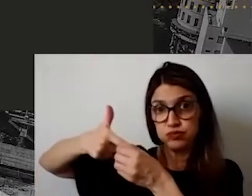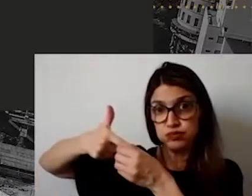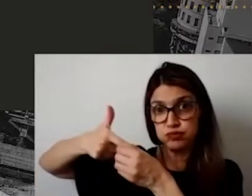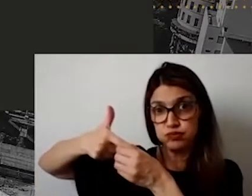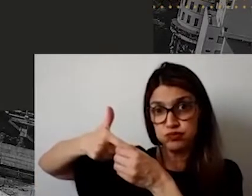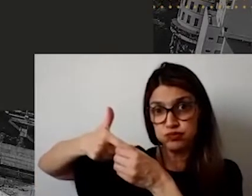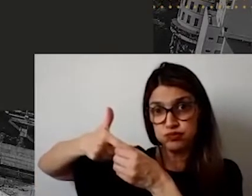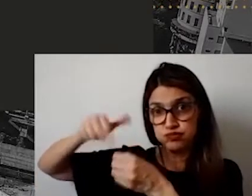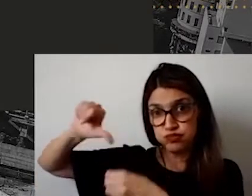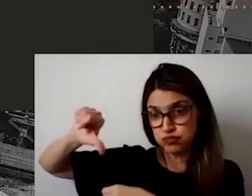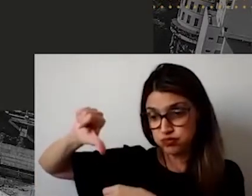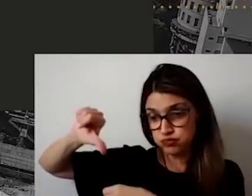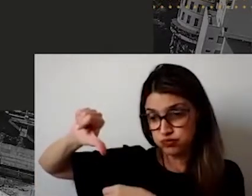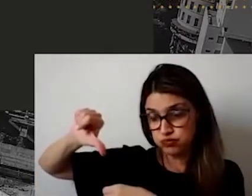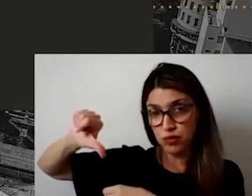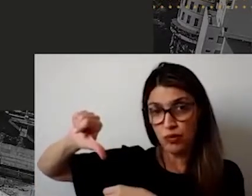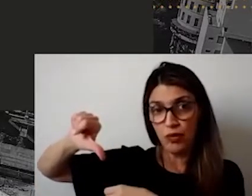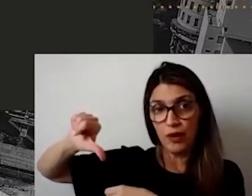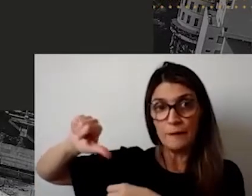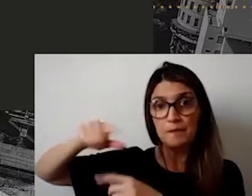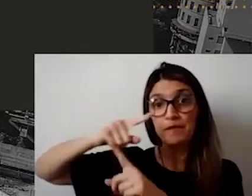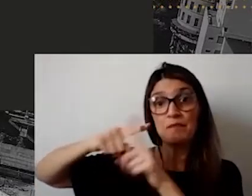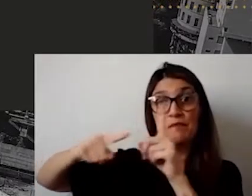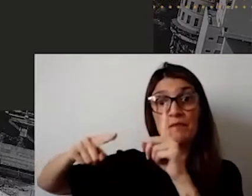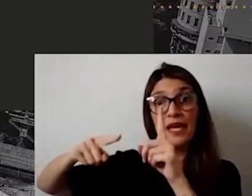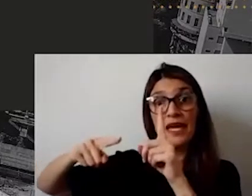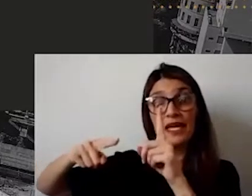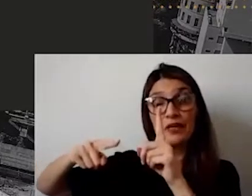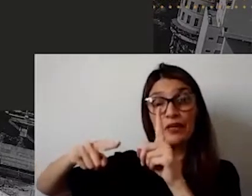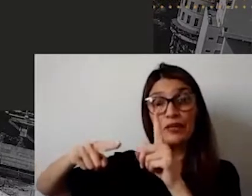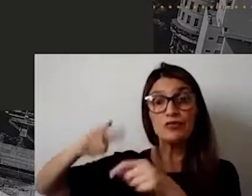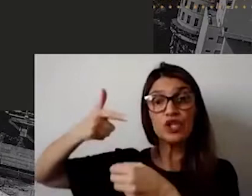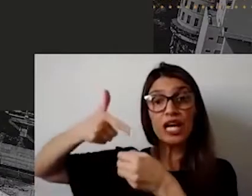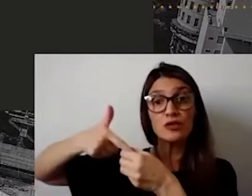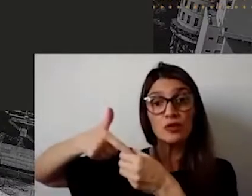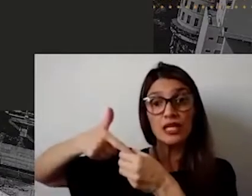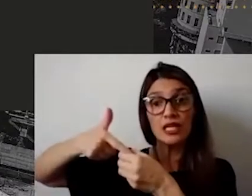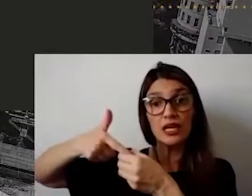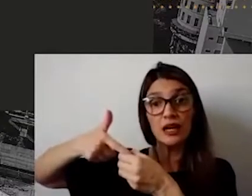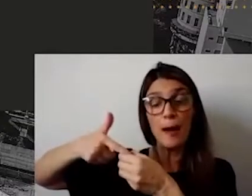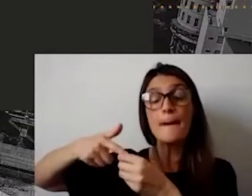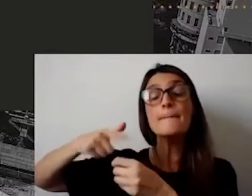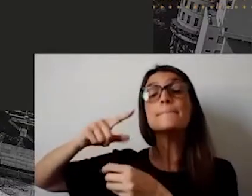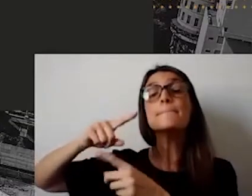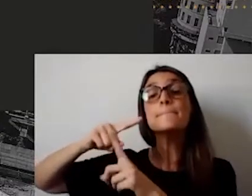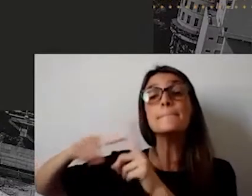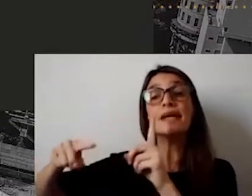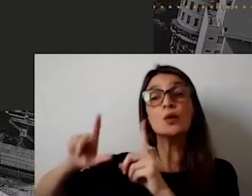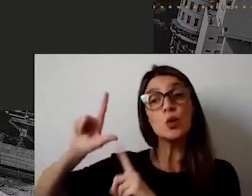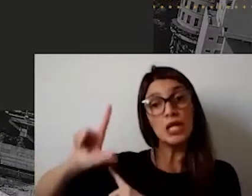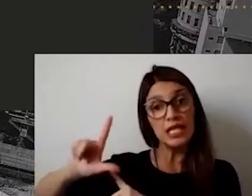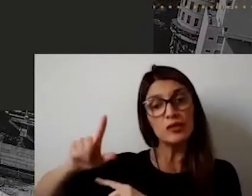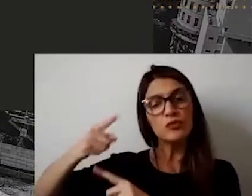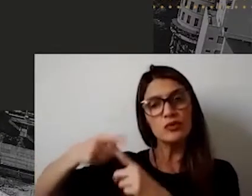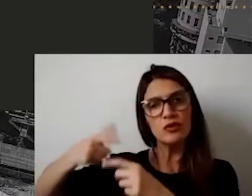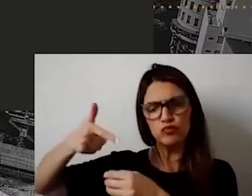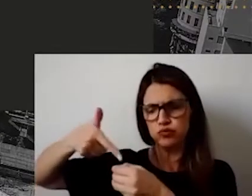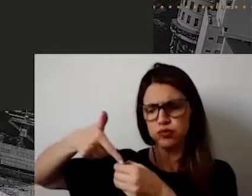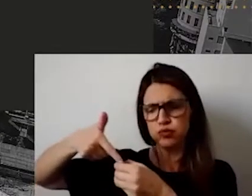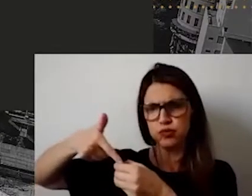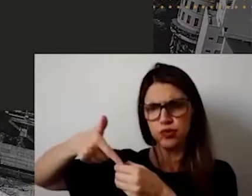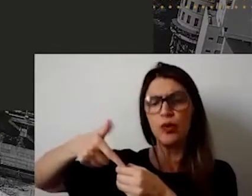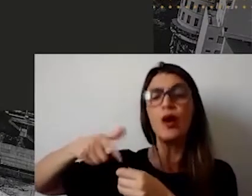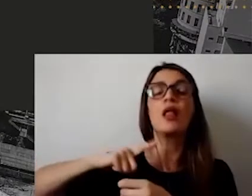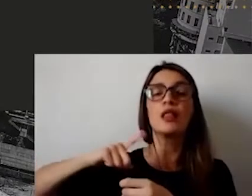sem isso, as pessoas não estão mais ralando na mão, né? Na sua grande maioria. Em lugar que ainda se rala. Mas a grande maioria, as pessoas têm um motorzinho, porque é muito